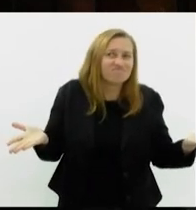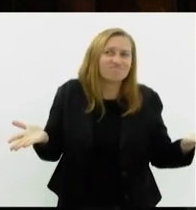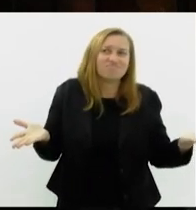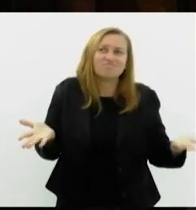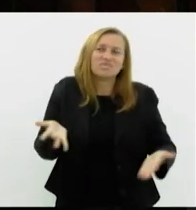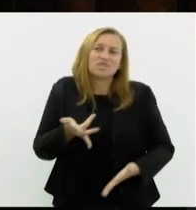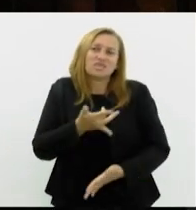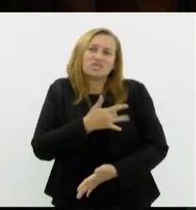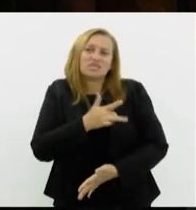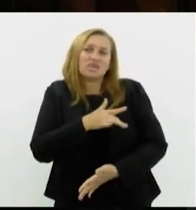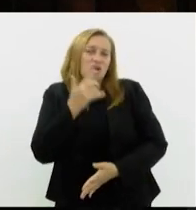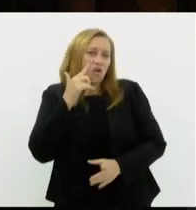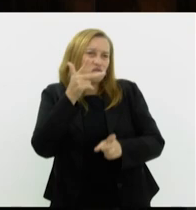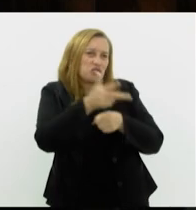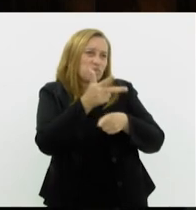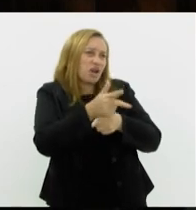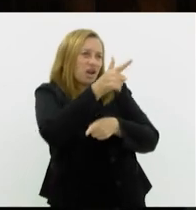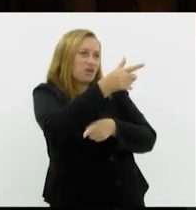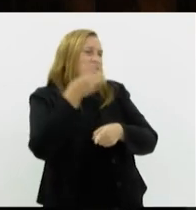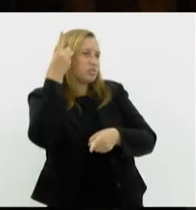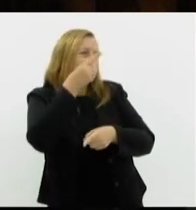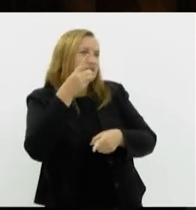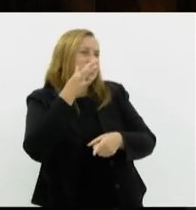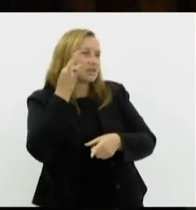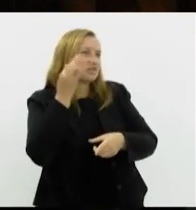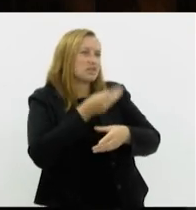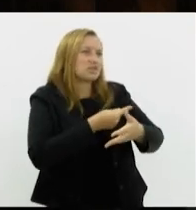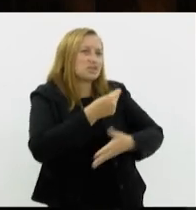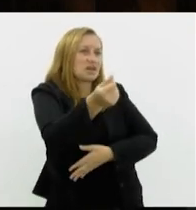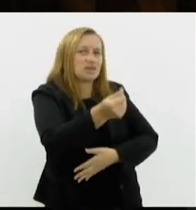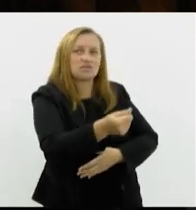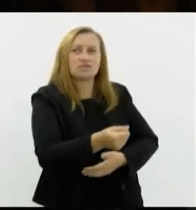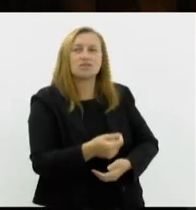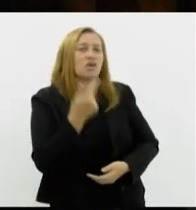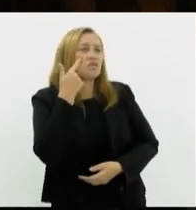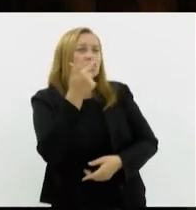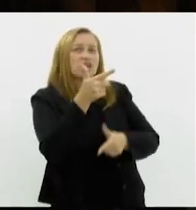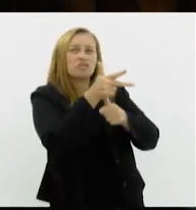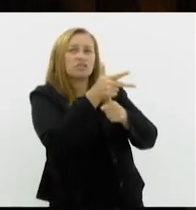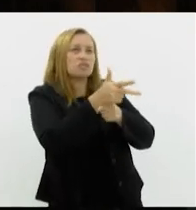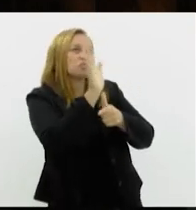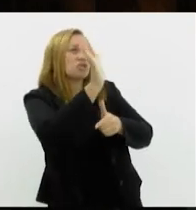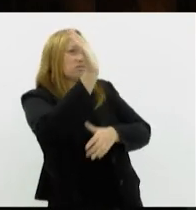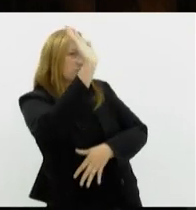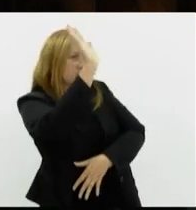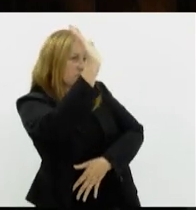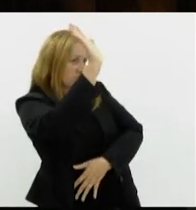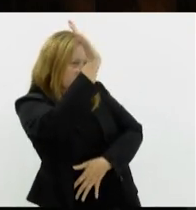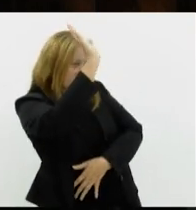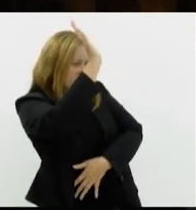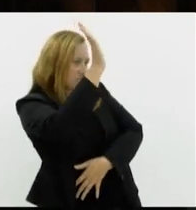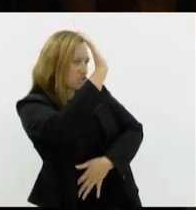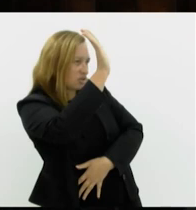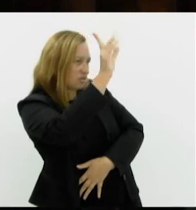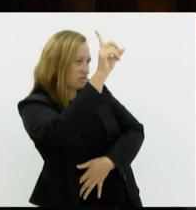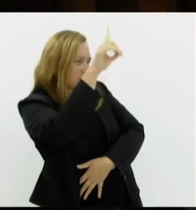Lamentável. Gostaria que filmasse ali, por favor, o deputado Serafini indo embora. Olha lá. Tchau, deputado.